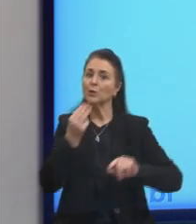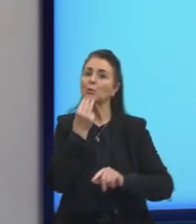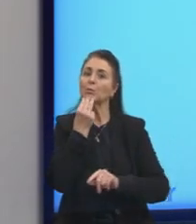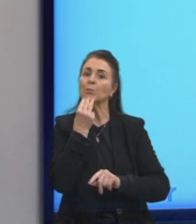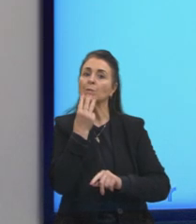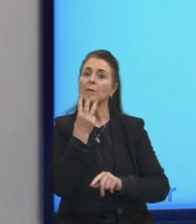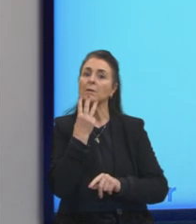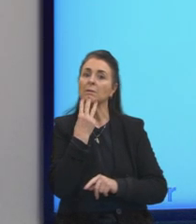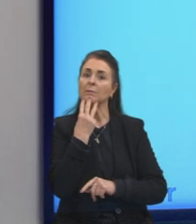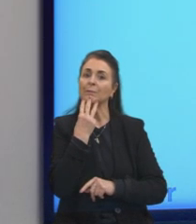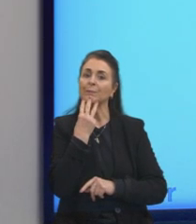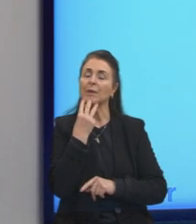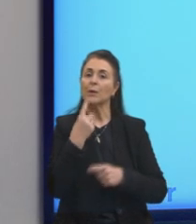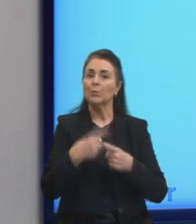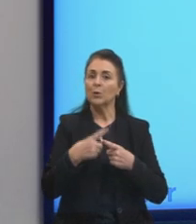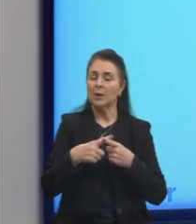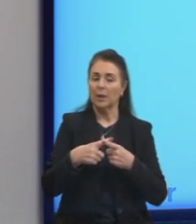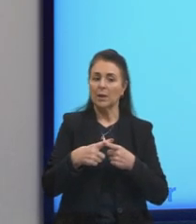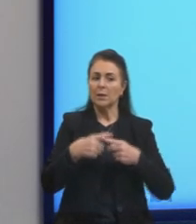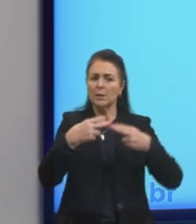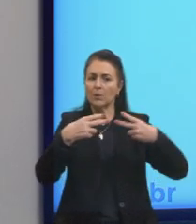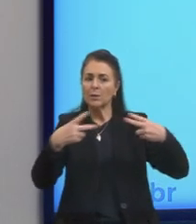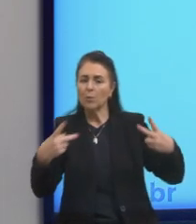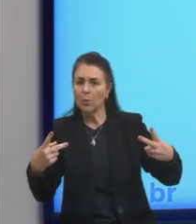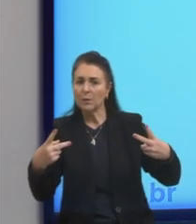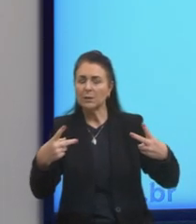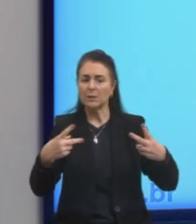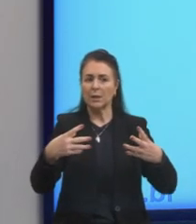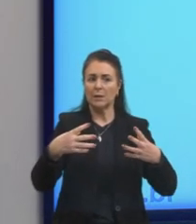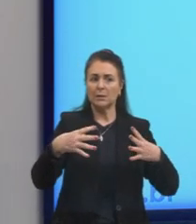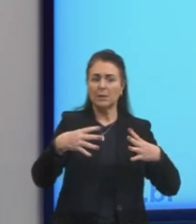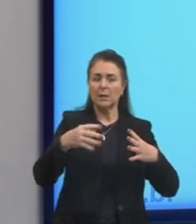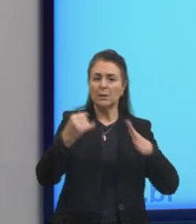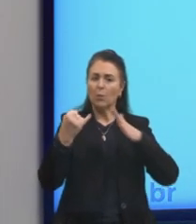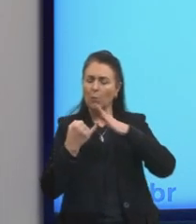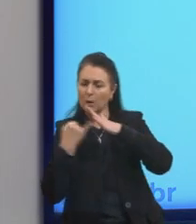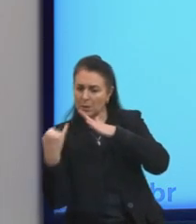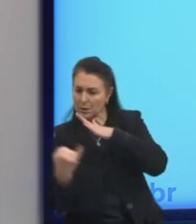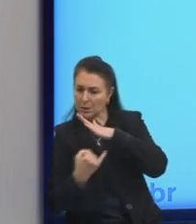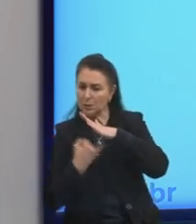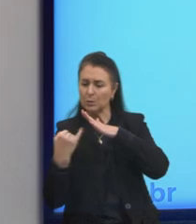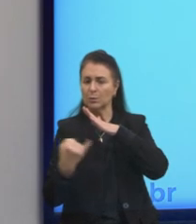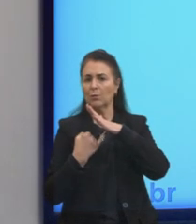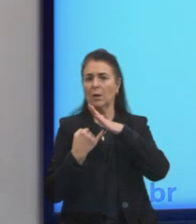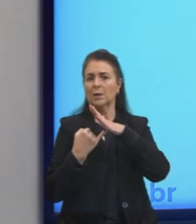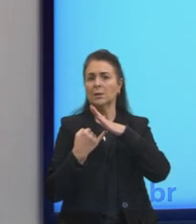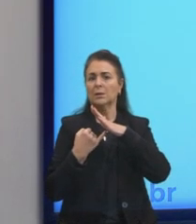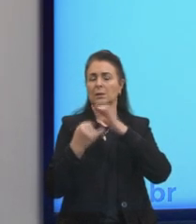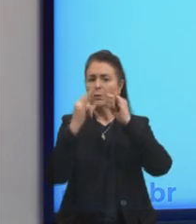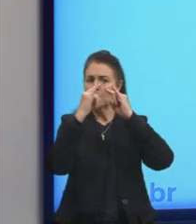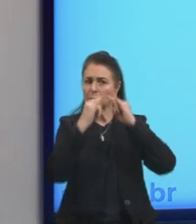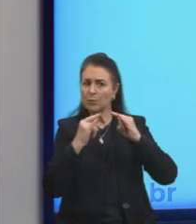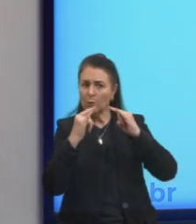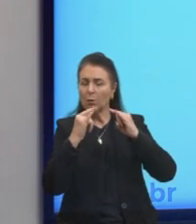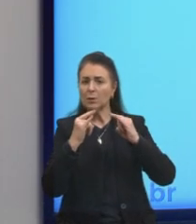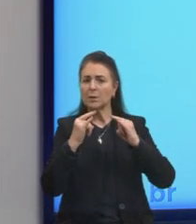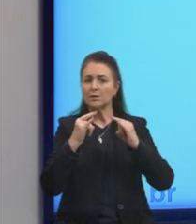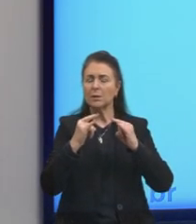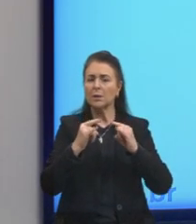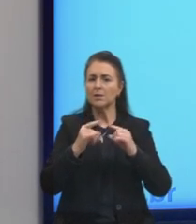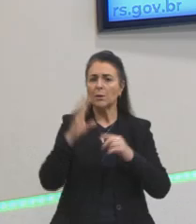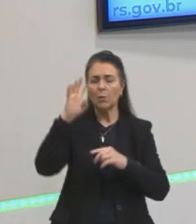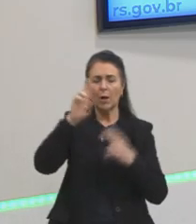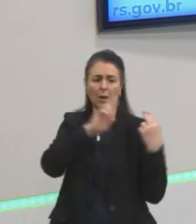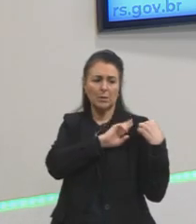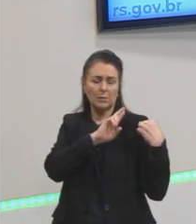para Ele são os fatos sociais são as instituições que determinam as ações do indivíduo né a escola